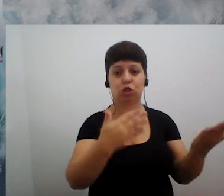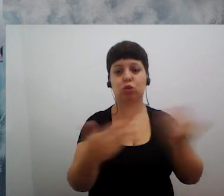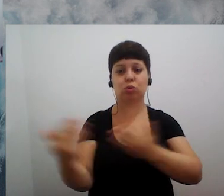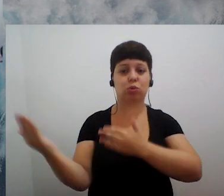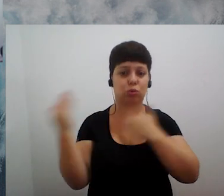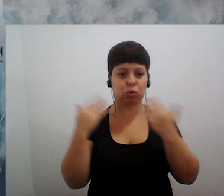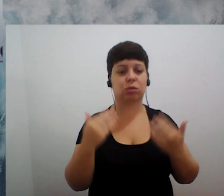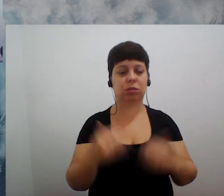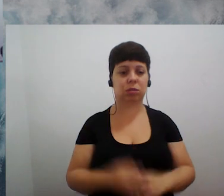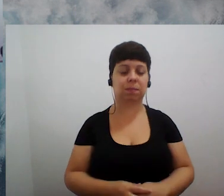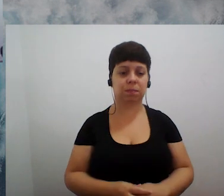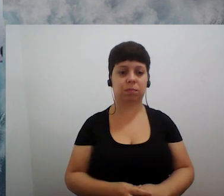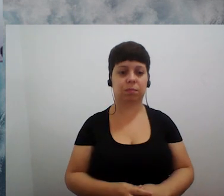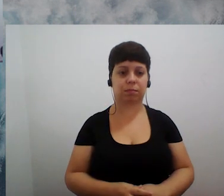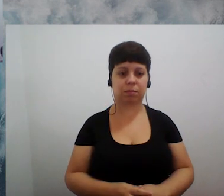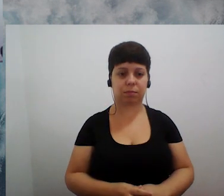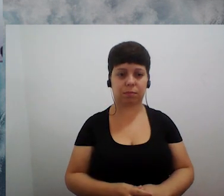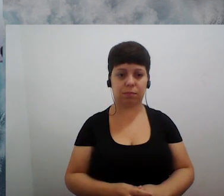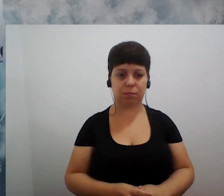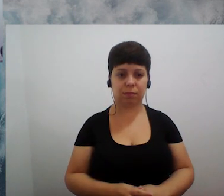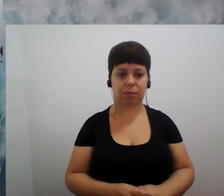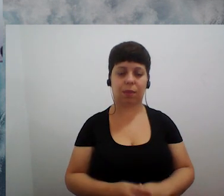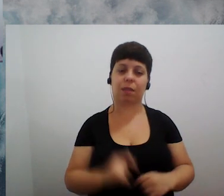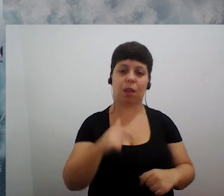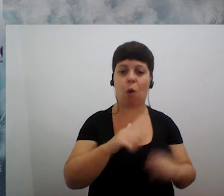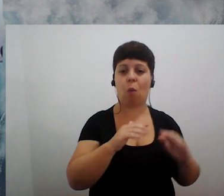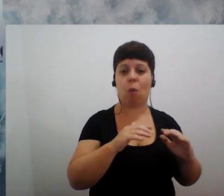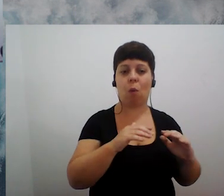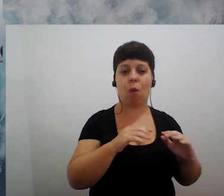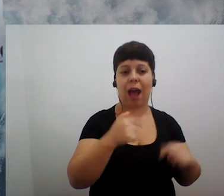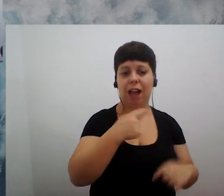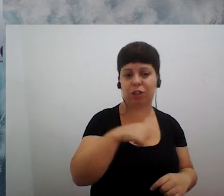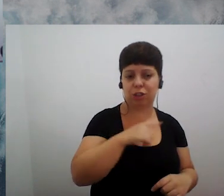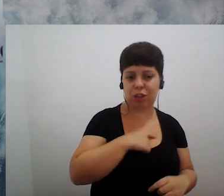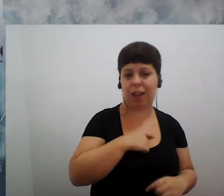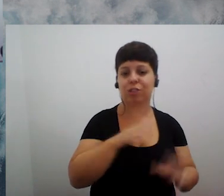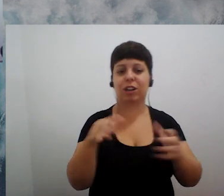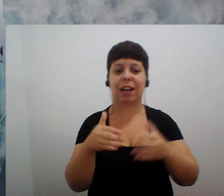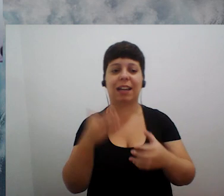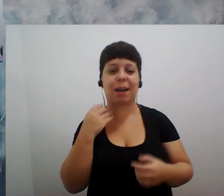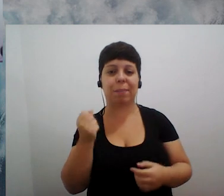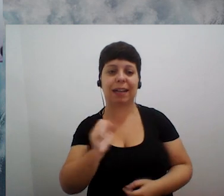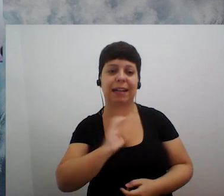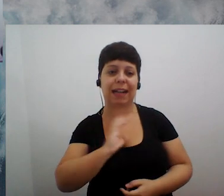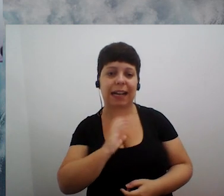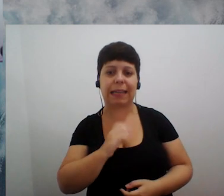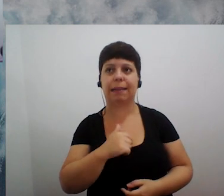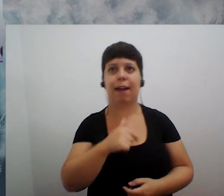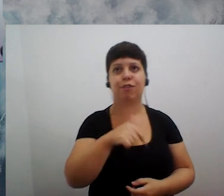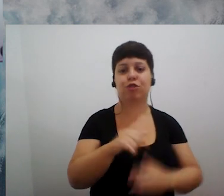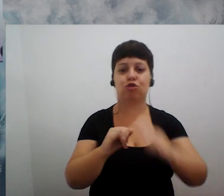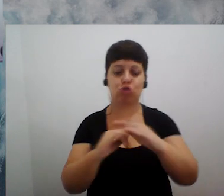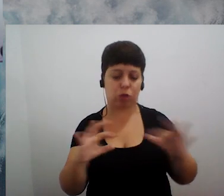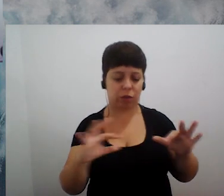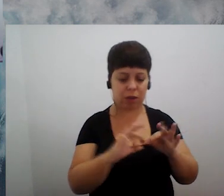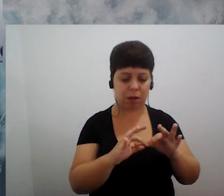que é importante a gente, para além de construir essas pontes, a gente, instituição, a gente, galera branca e rica, que pode aí dar um financiamento massa